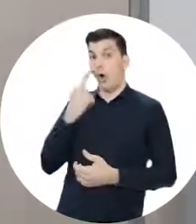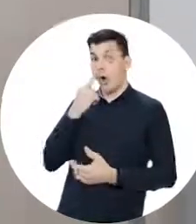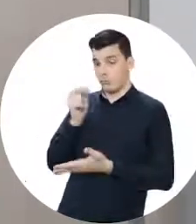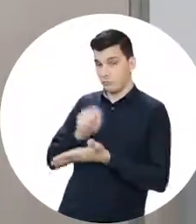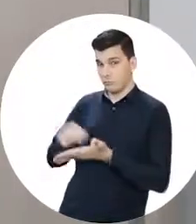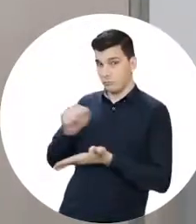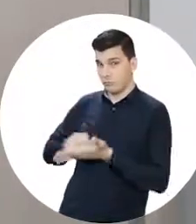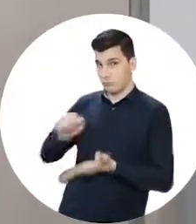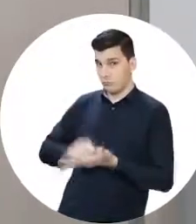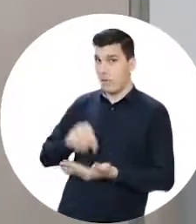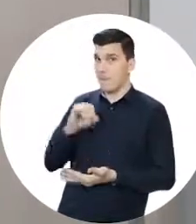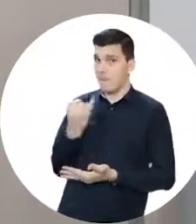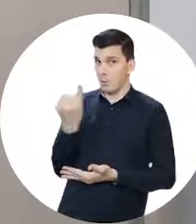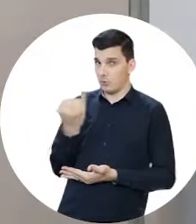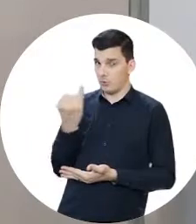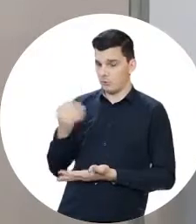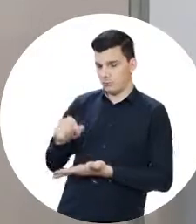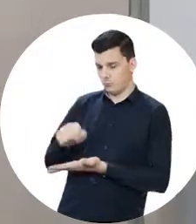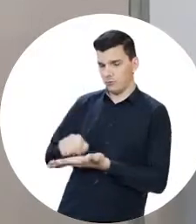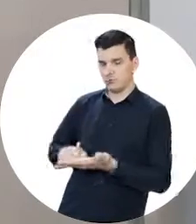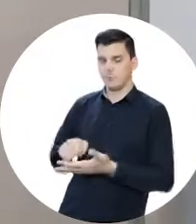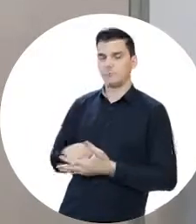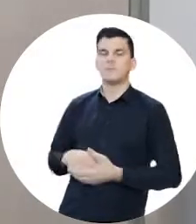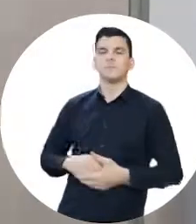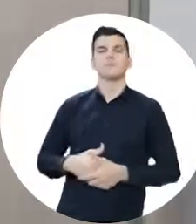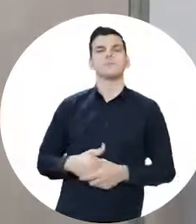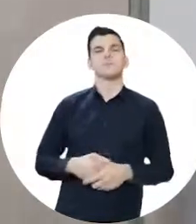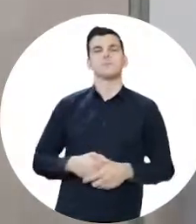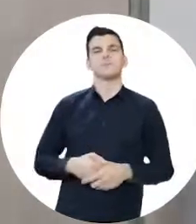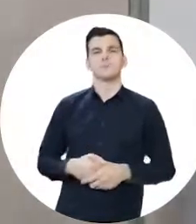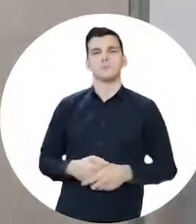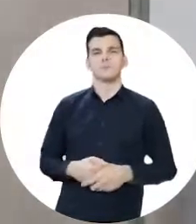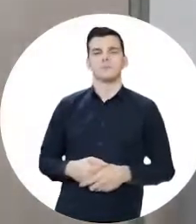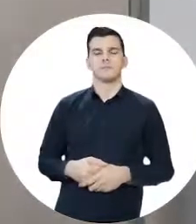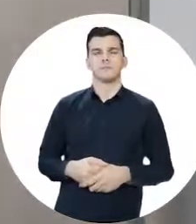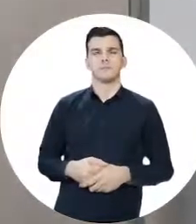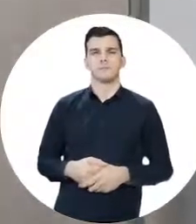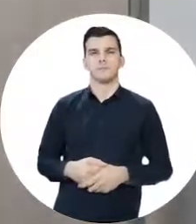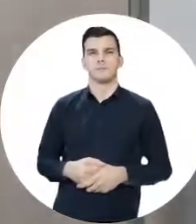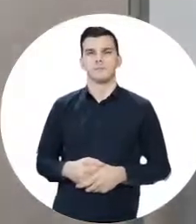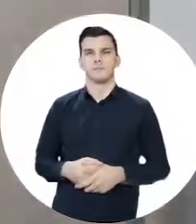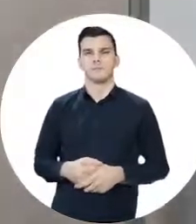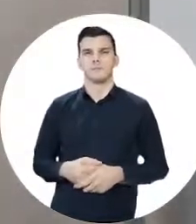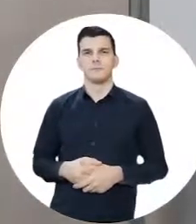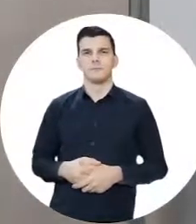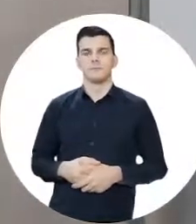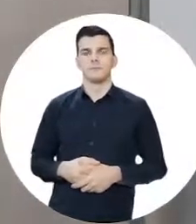Concentração comum é igual a massa de soluto dividida pelo volume de solução.